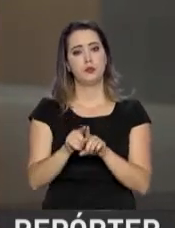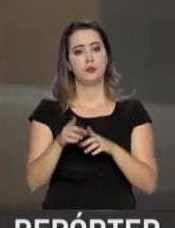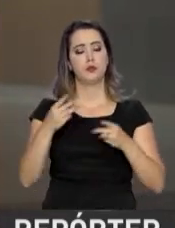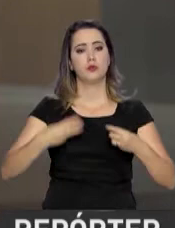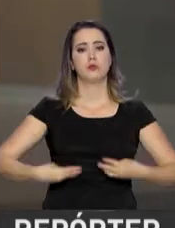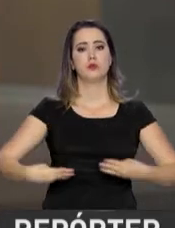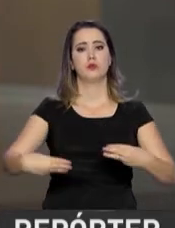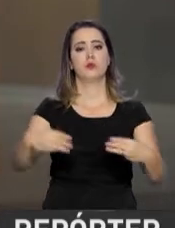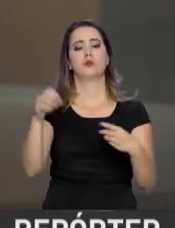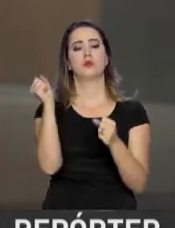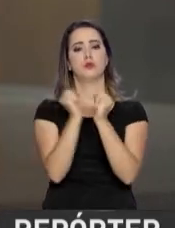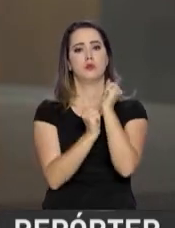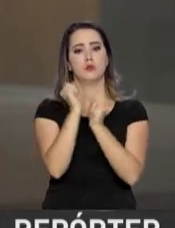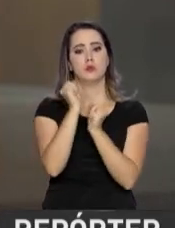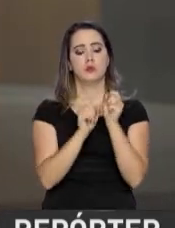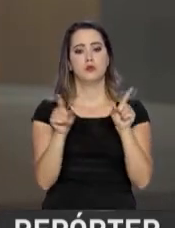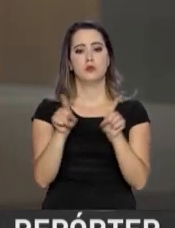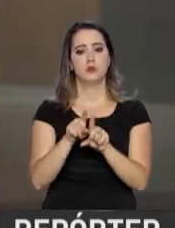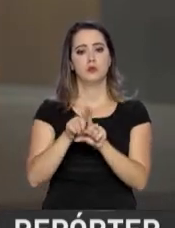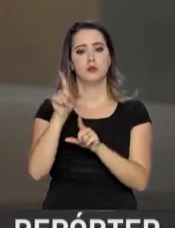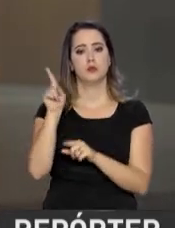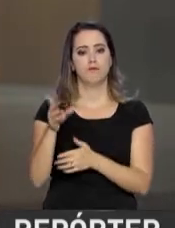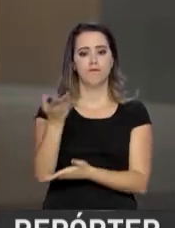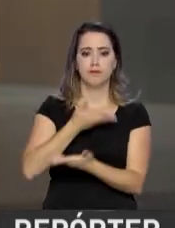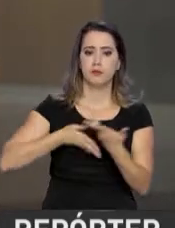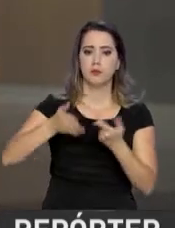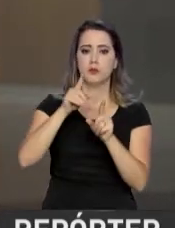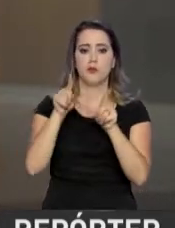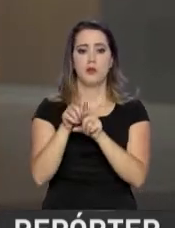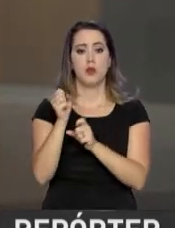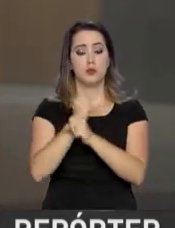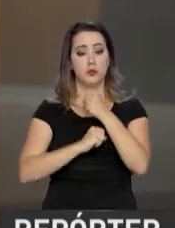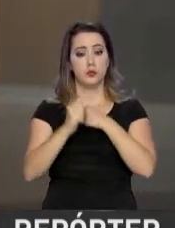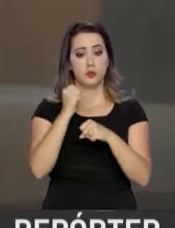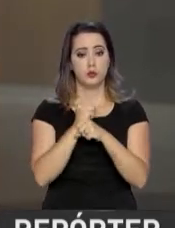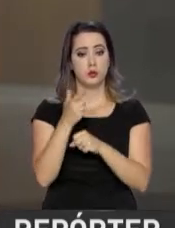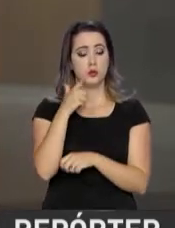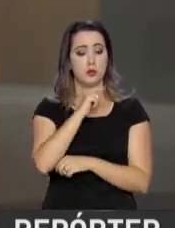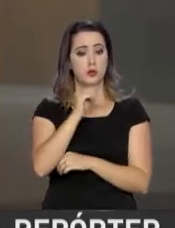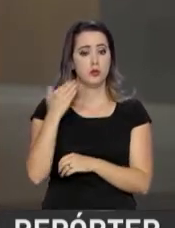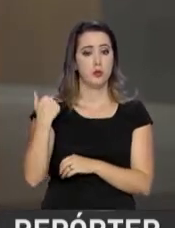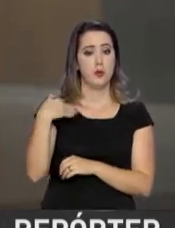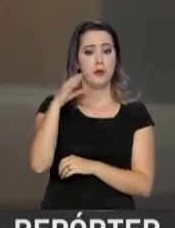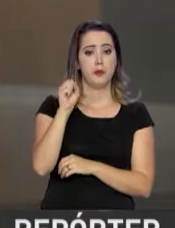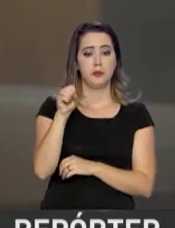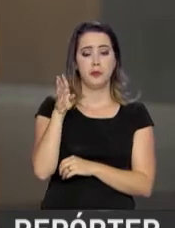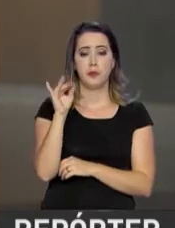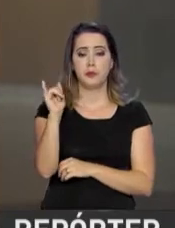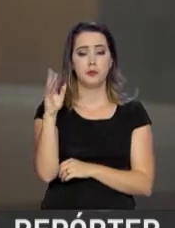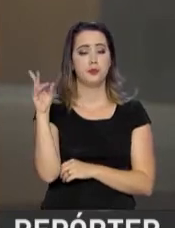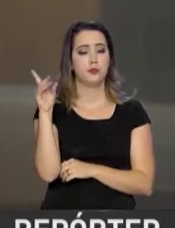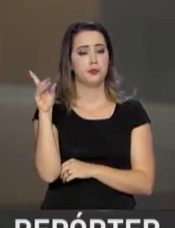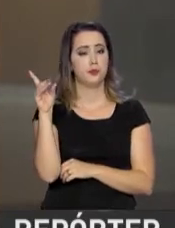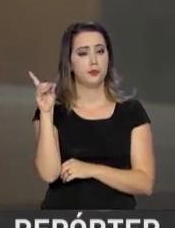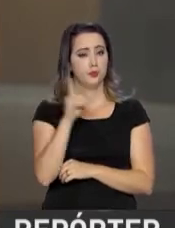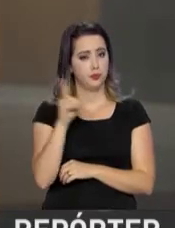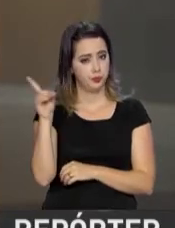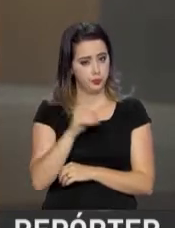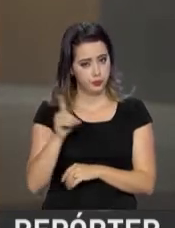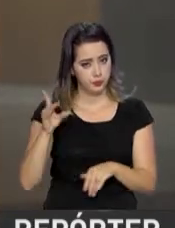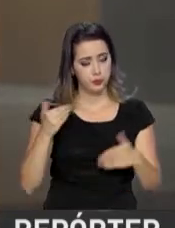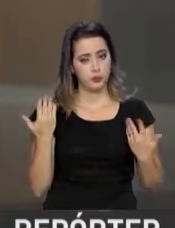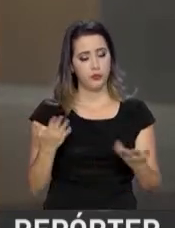exterior e serviços também é intensa e no ano passado chegou a quase 8 bilhões e meio de dólares